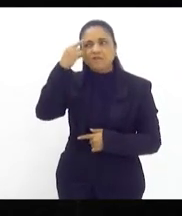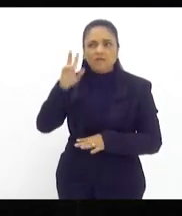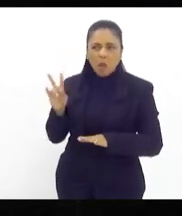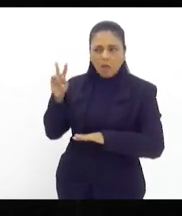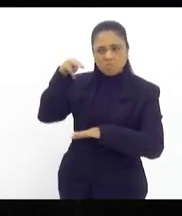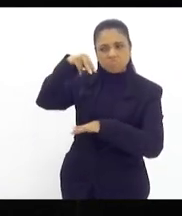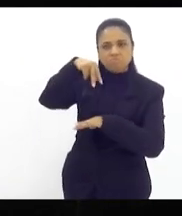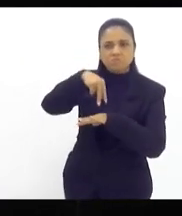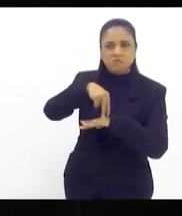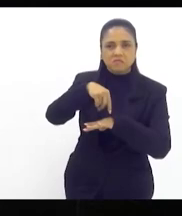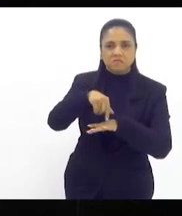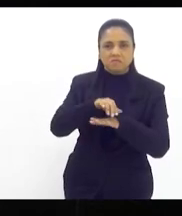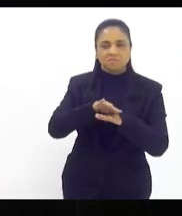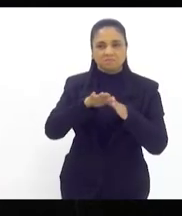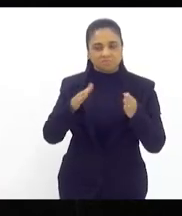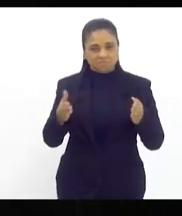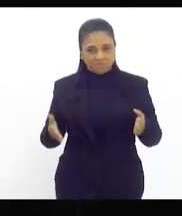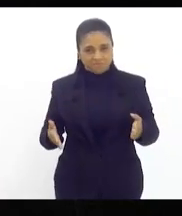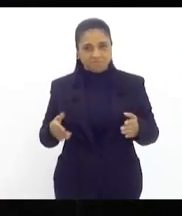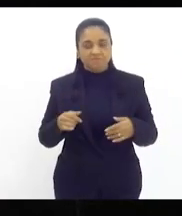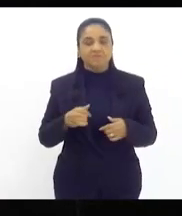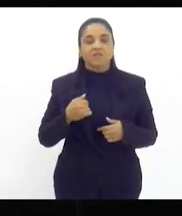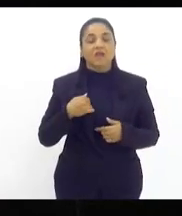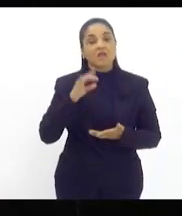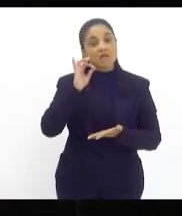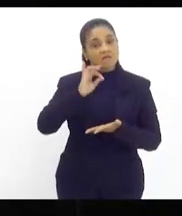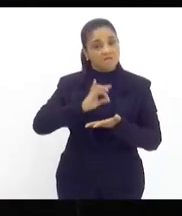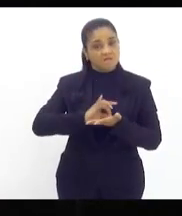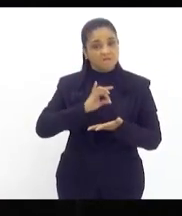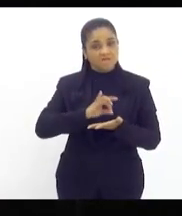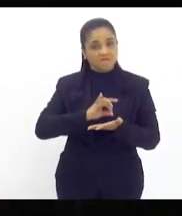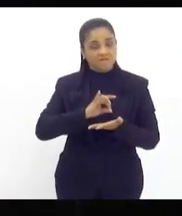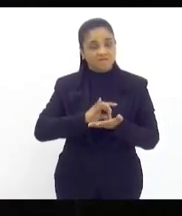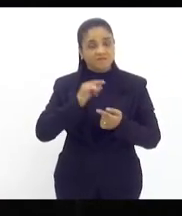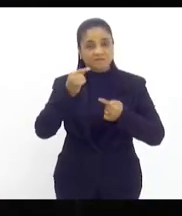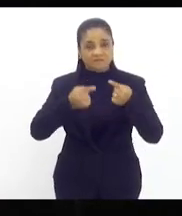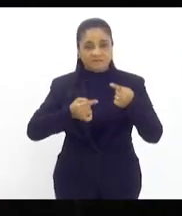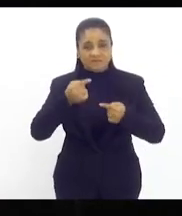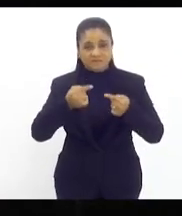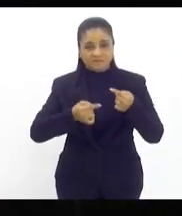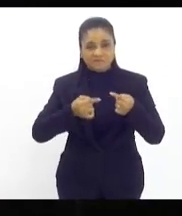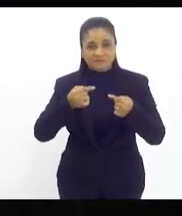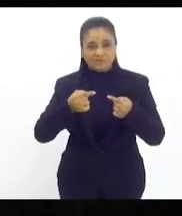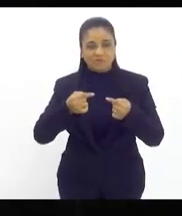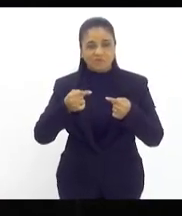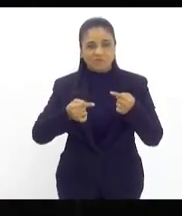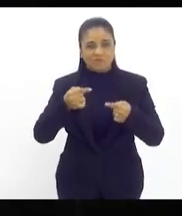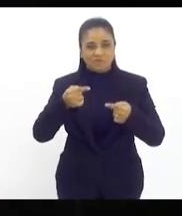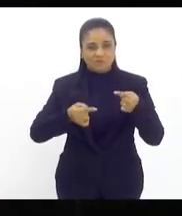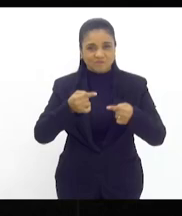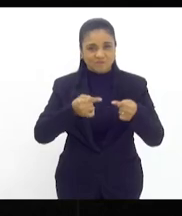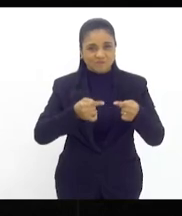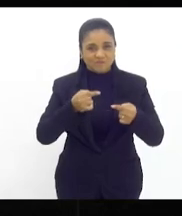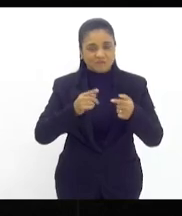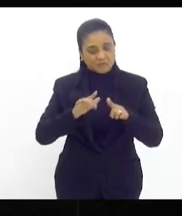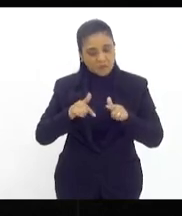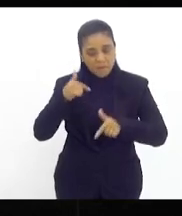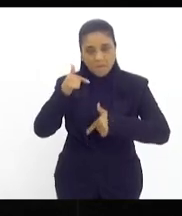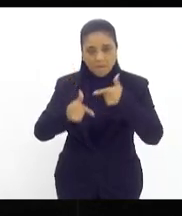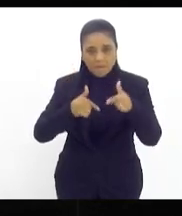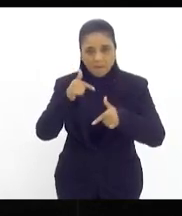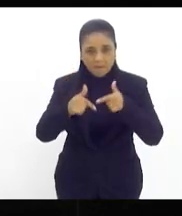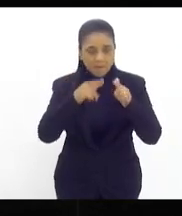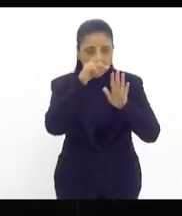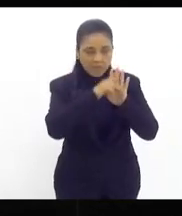achei melhor na verdade para discutir um pouco sobre essa iniciativa parlamentar